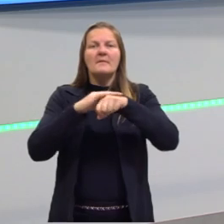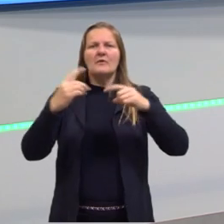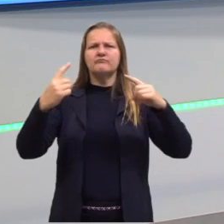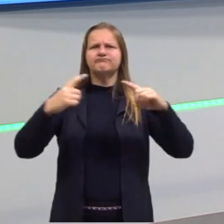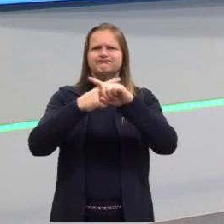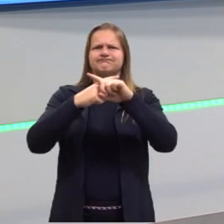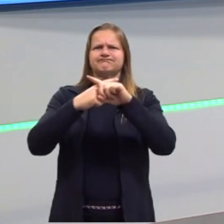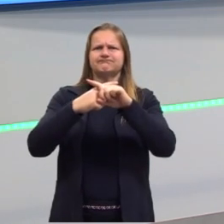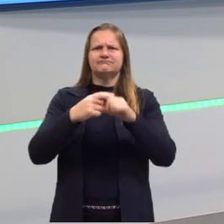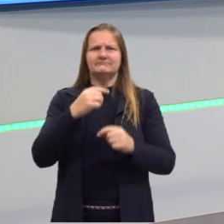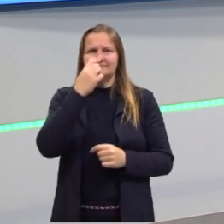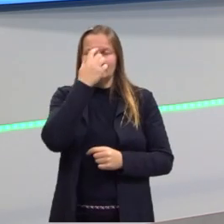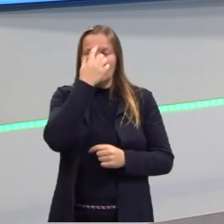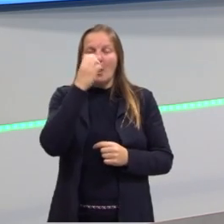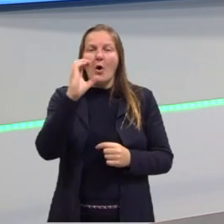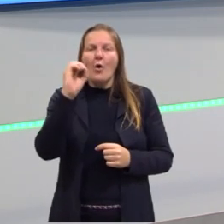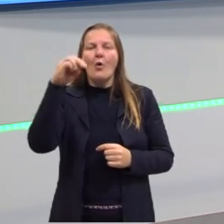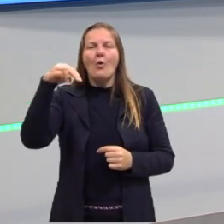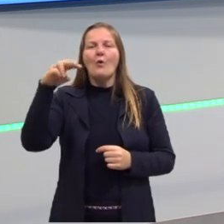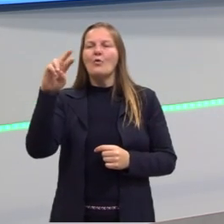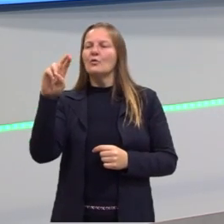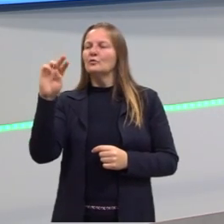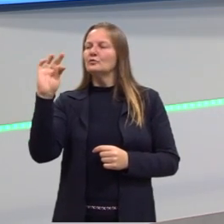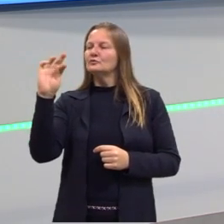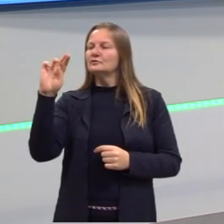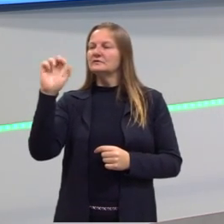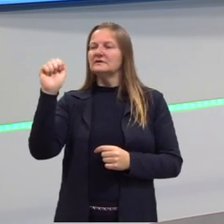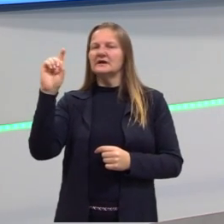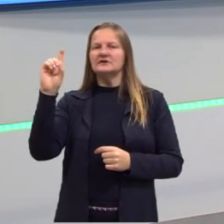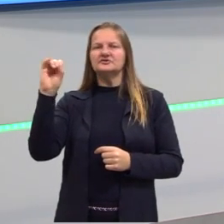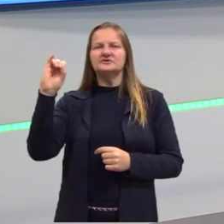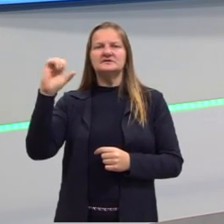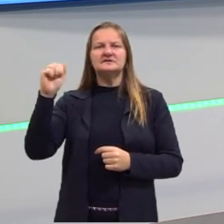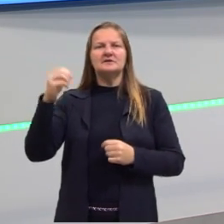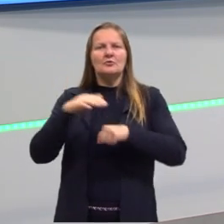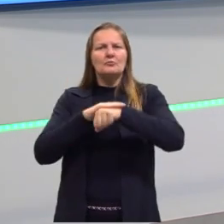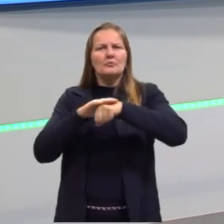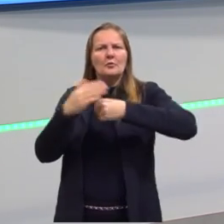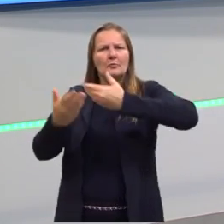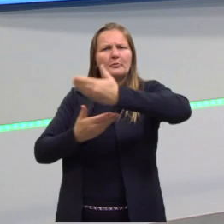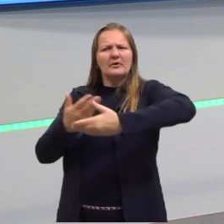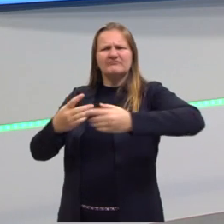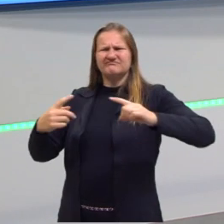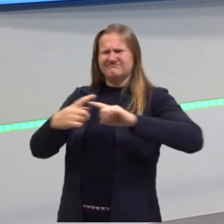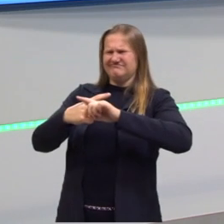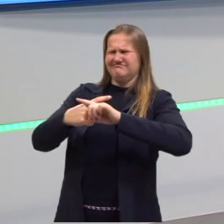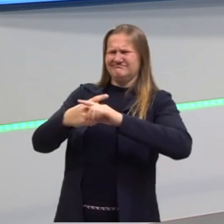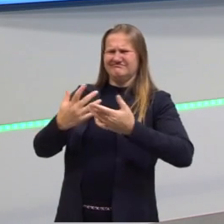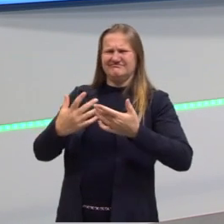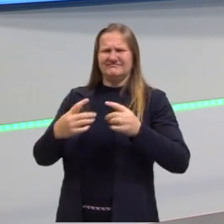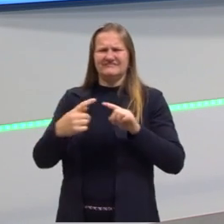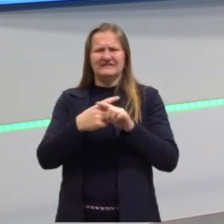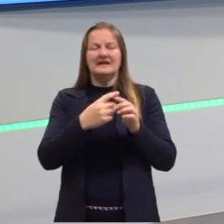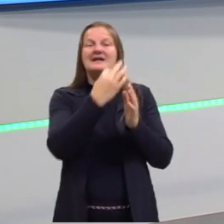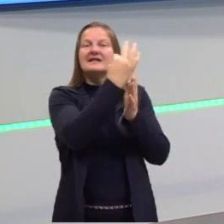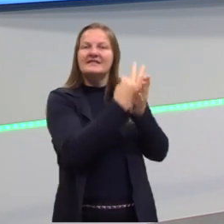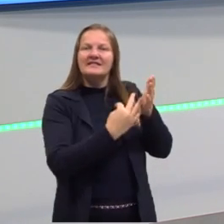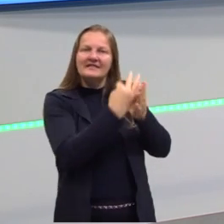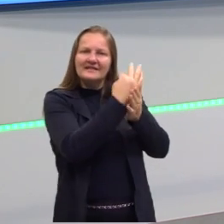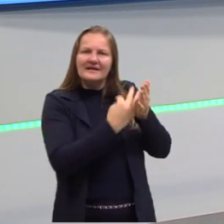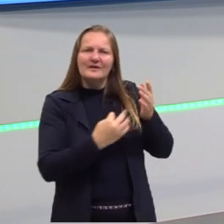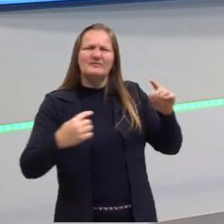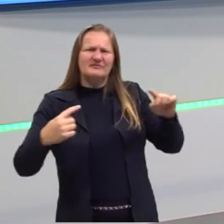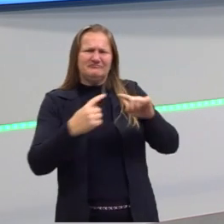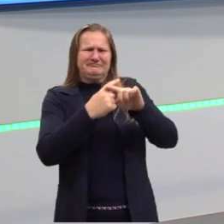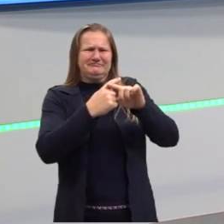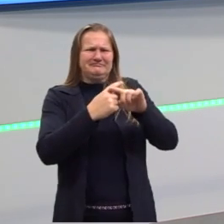contradição né e como evitar contradição nos nossos textos como fazer com que os